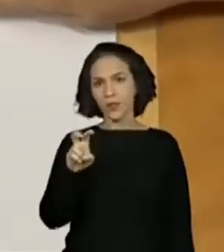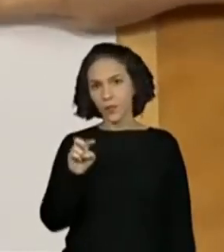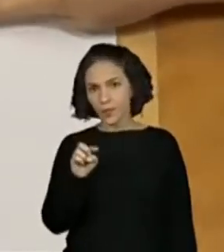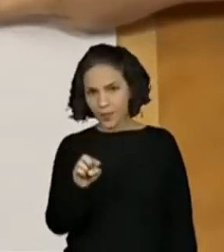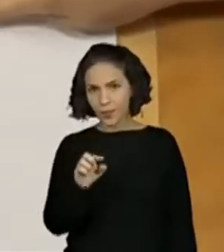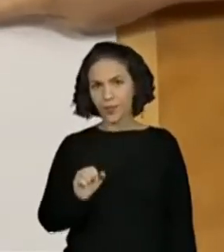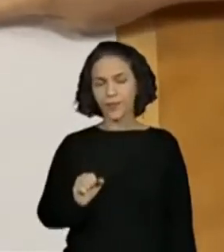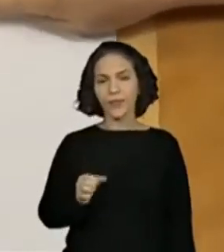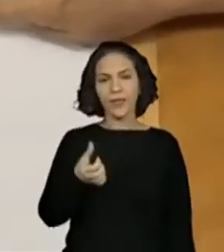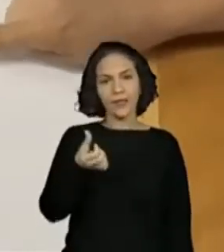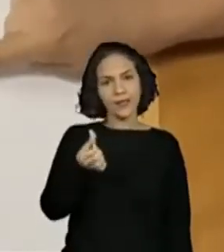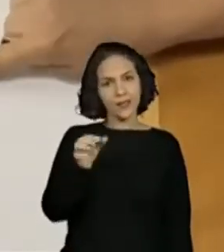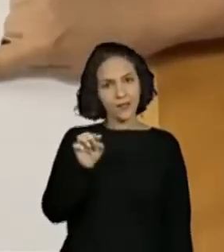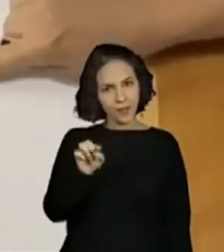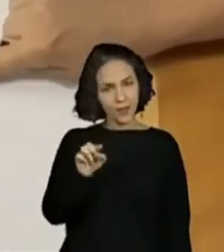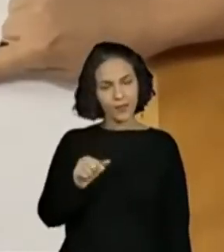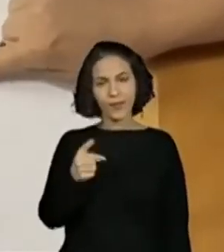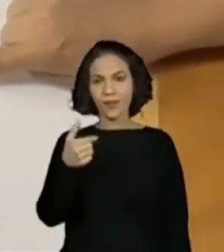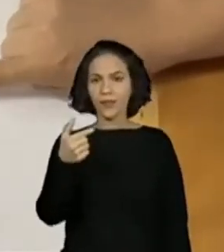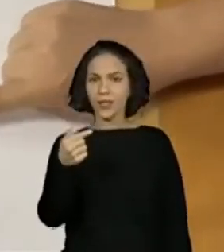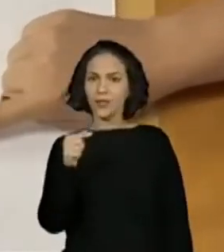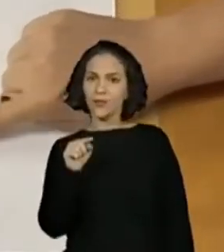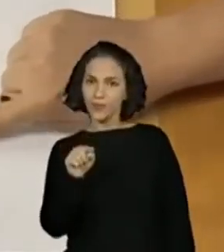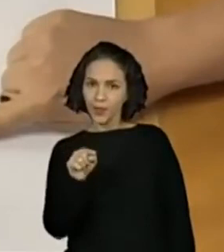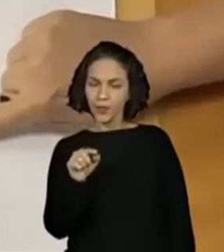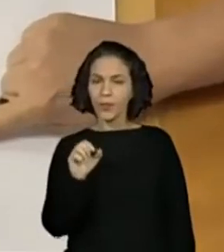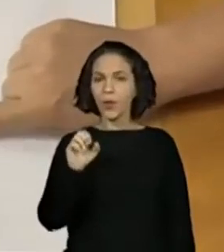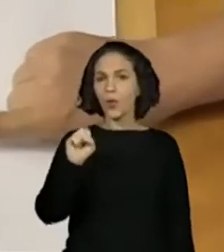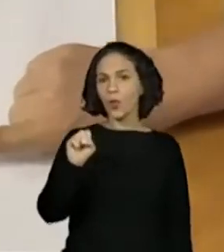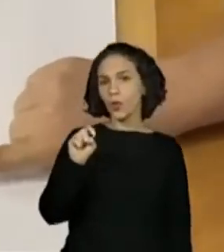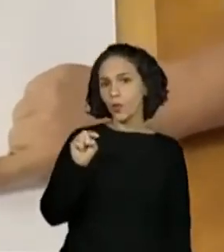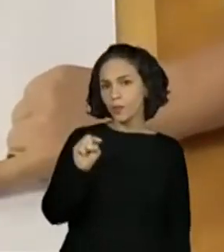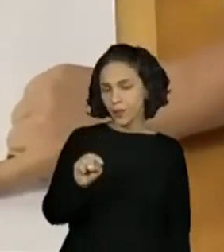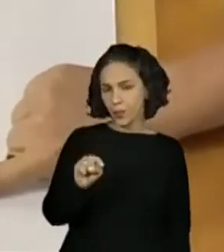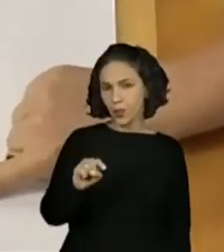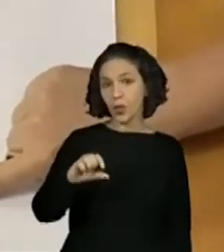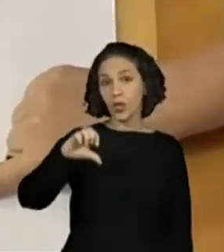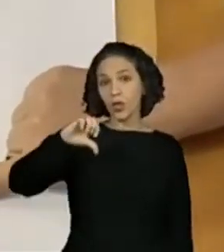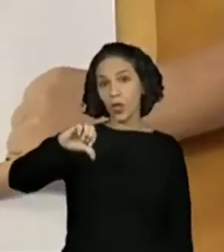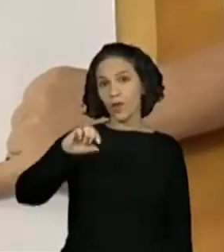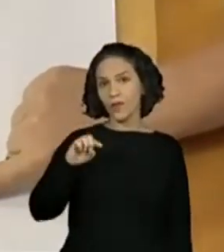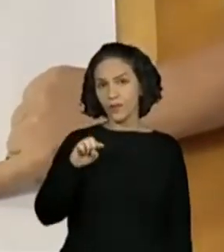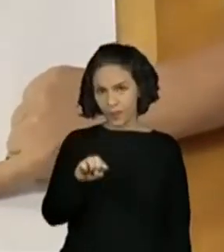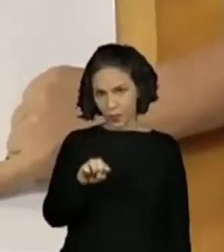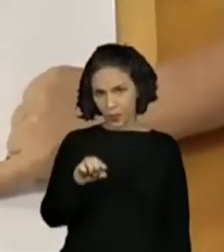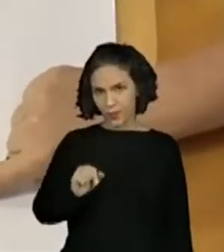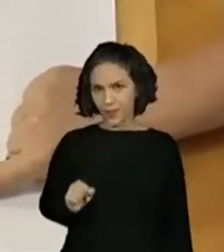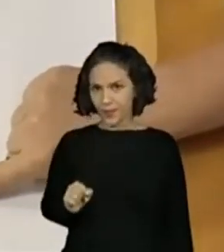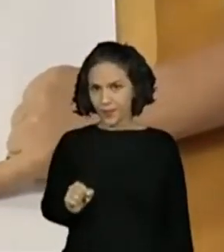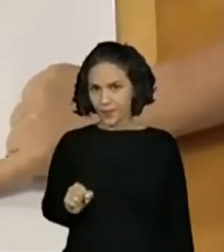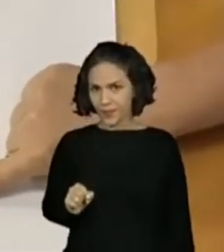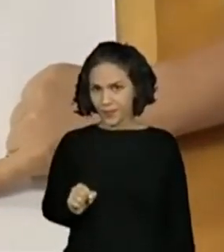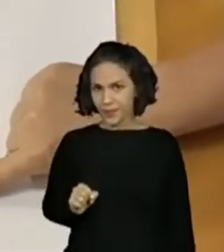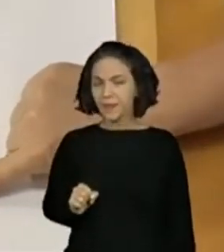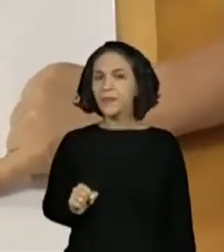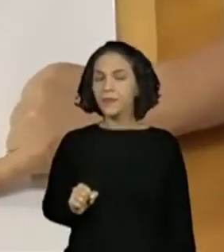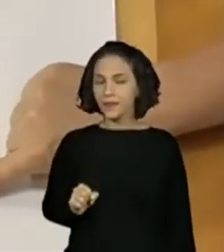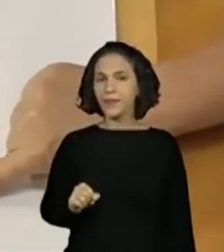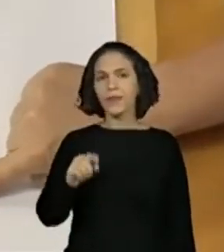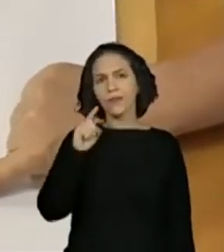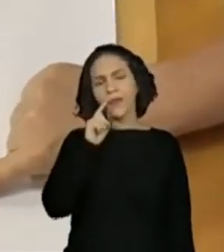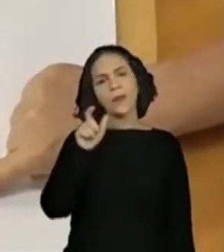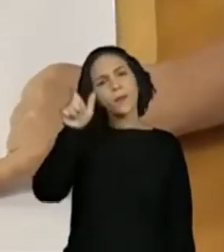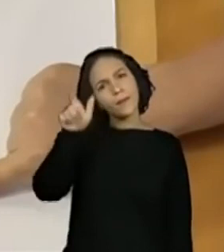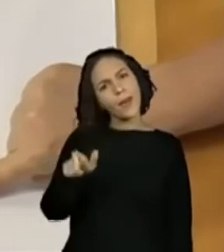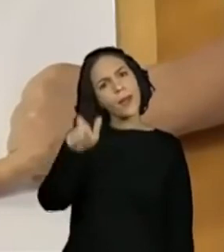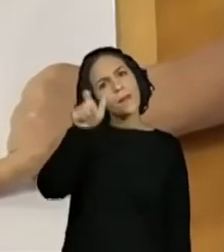5.000, 6.000, 7.000, 8.000, 9.000. Esse quadro é